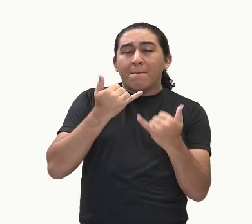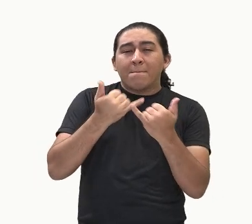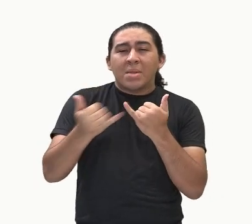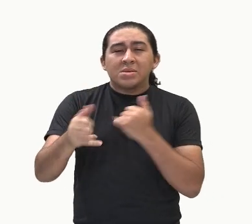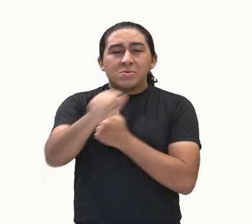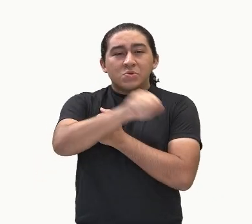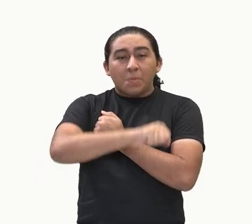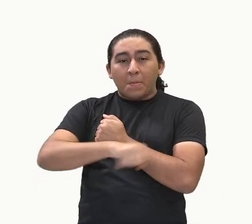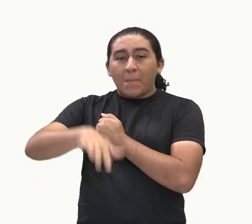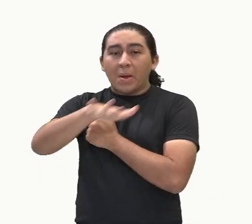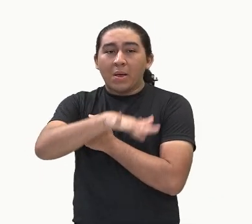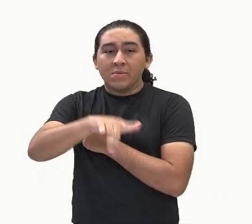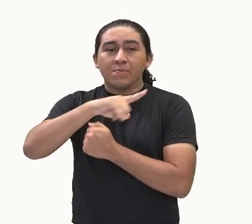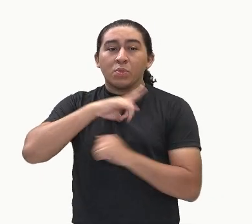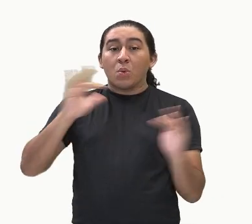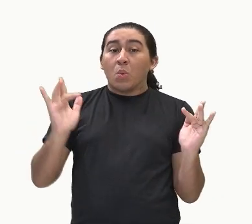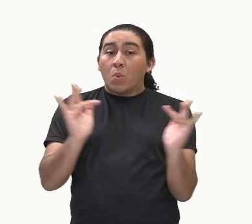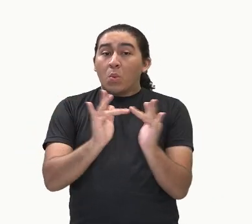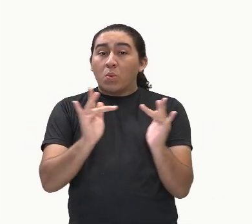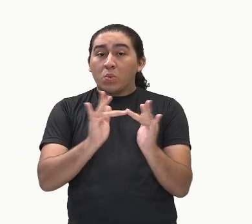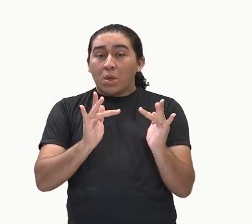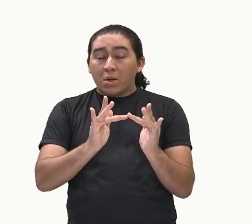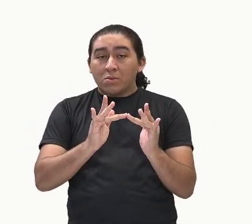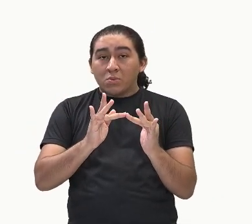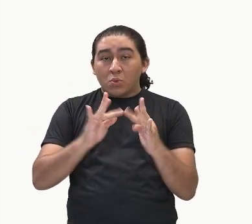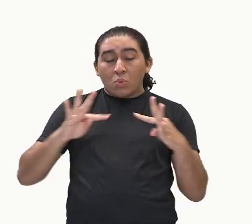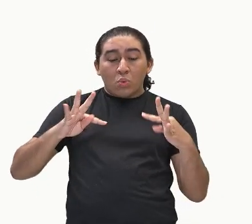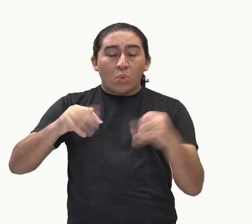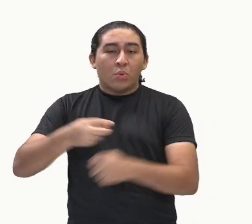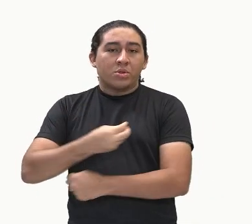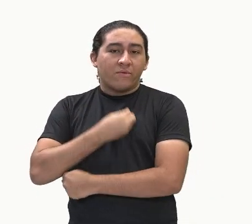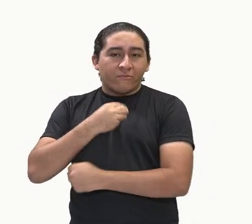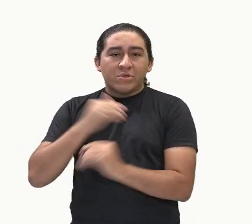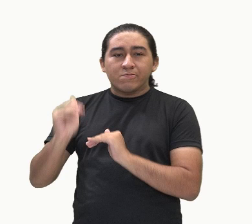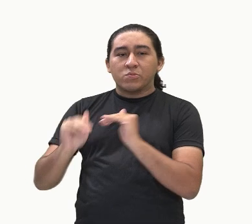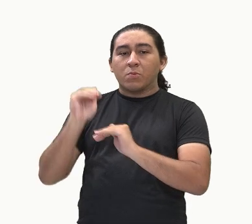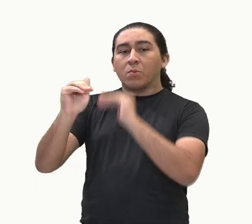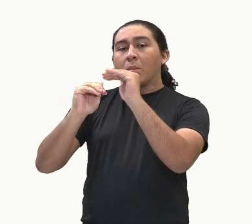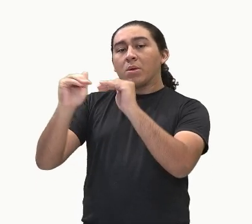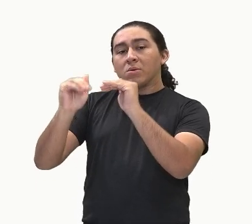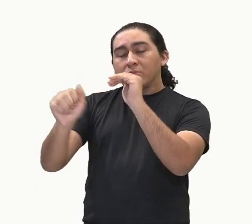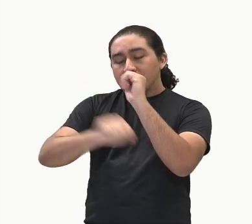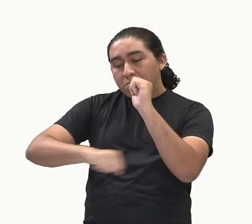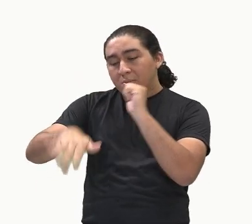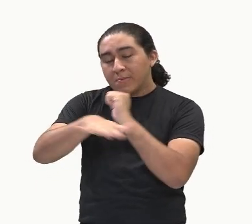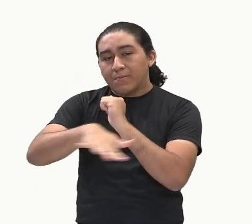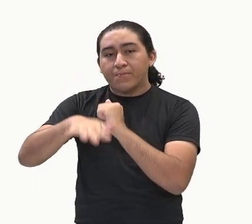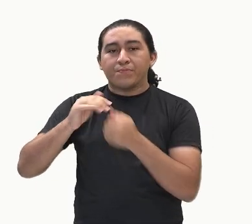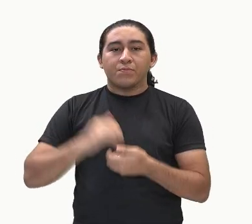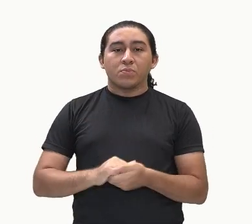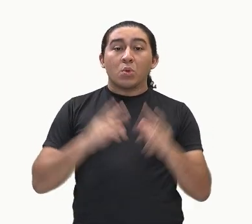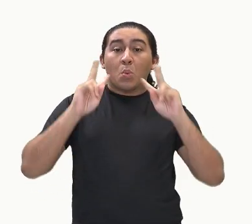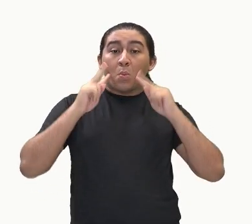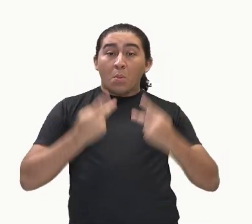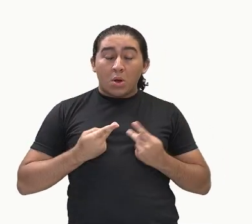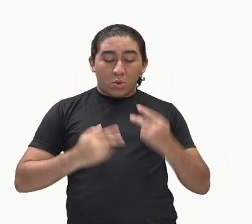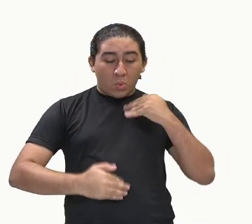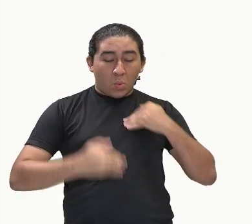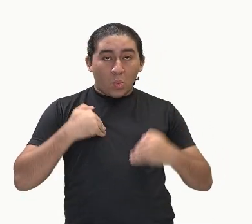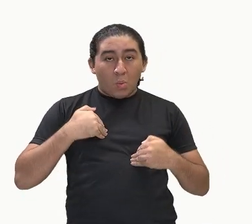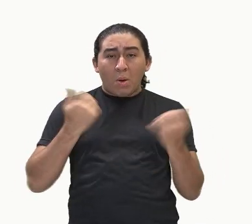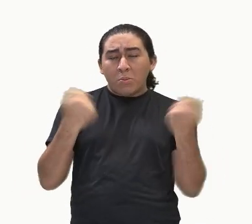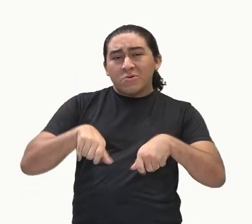um campo de força em ressonância com os processos de vida que o cercam. O homem e o corpo